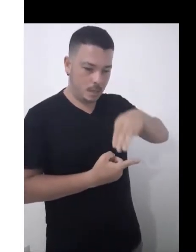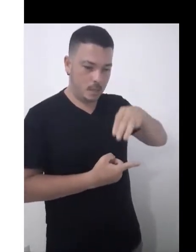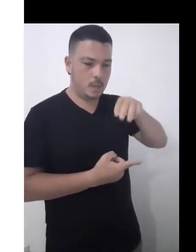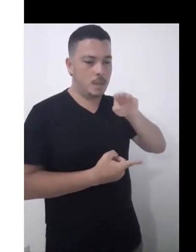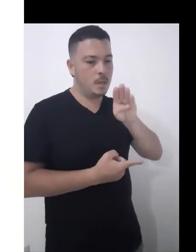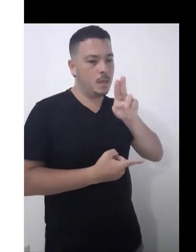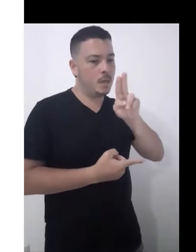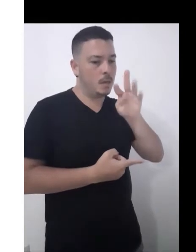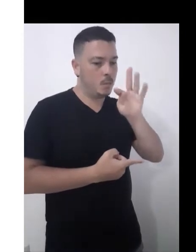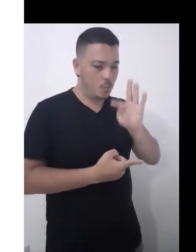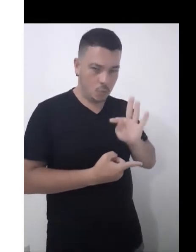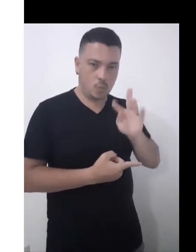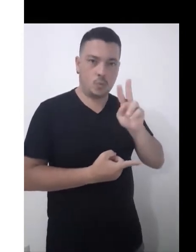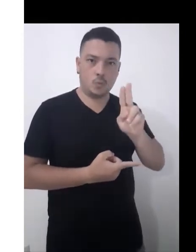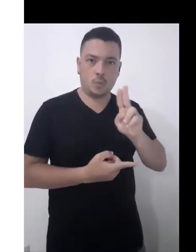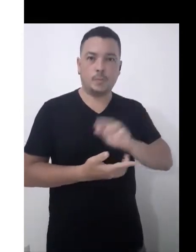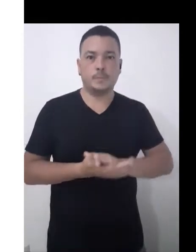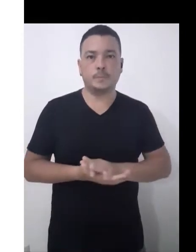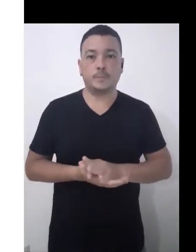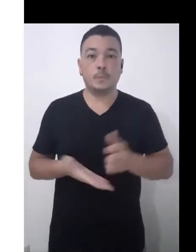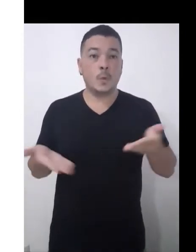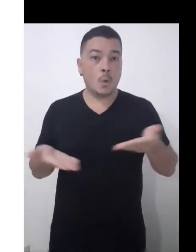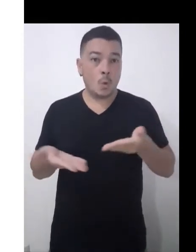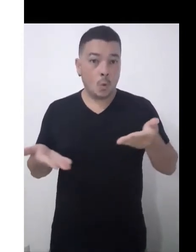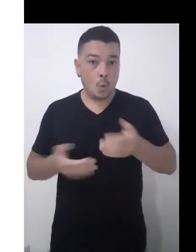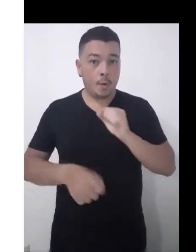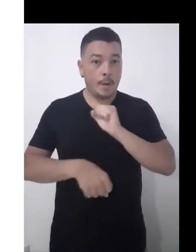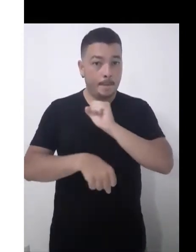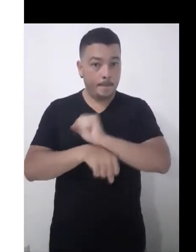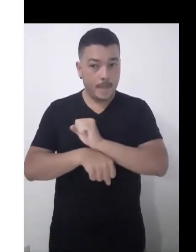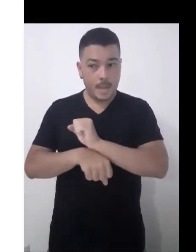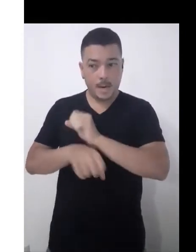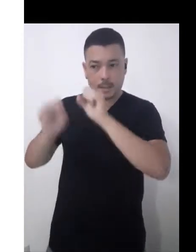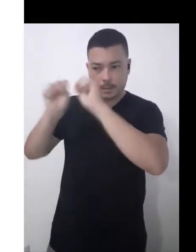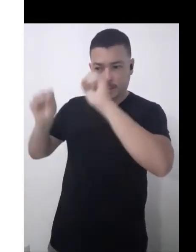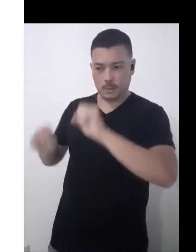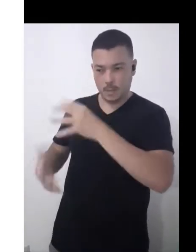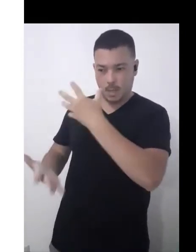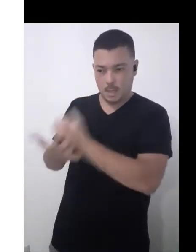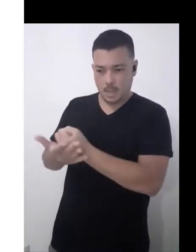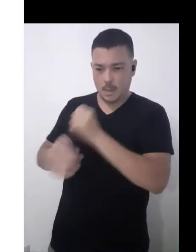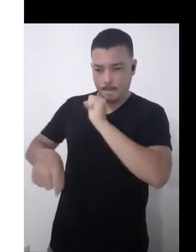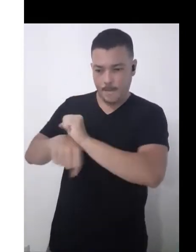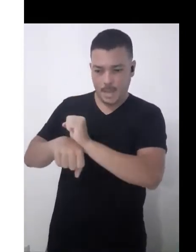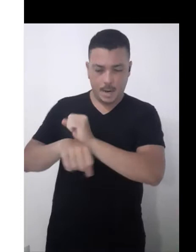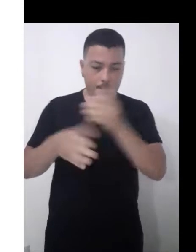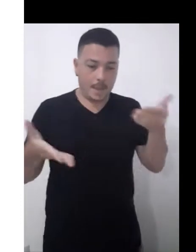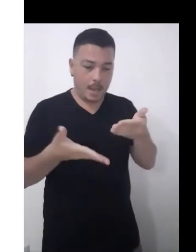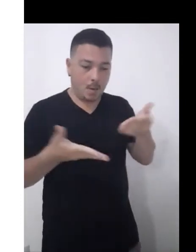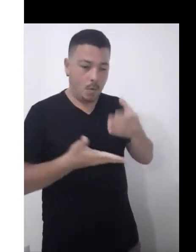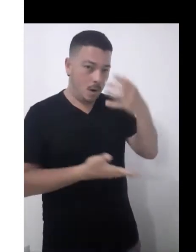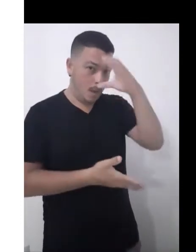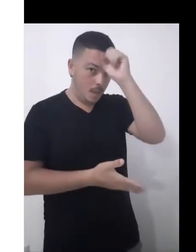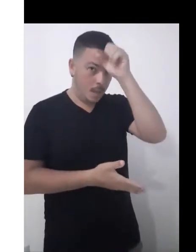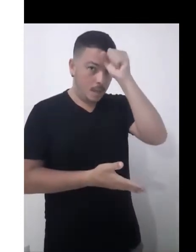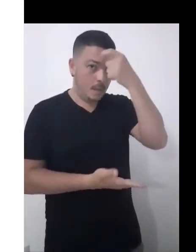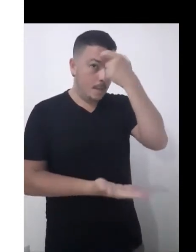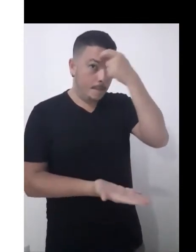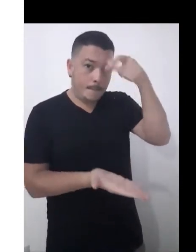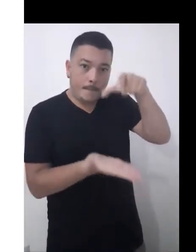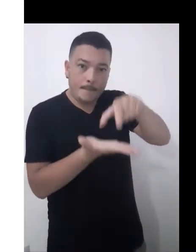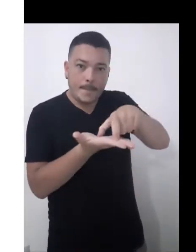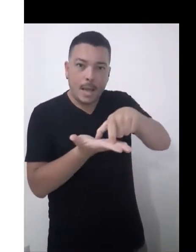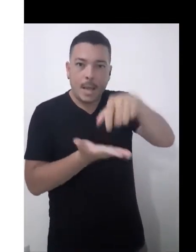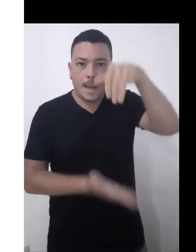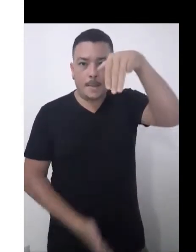vai fazer um parênteses nesse momento de instalação do sistema operacional para falar sobre memória RAM, né? Que é a tecnologia de fabricação da